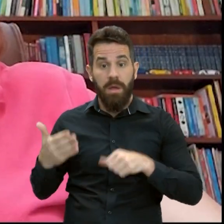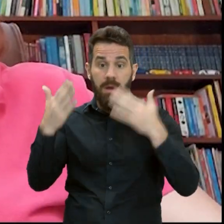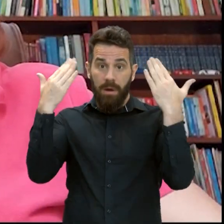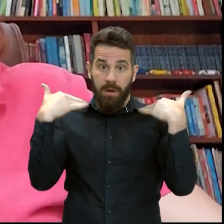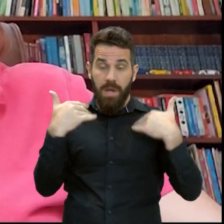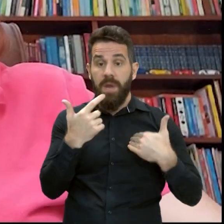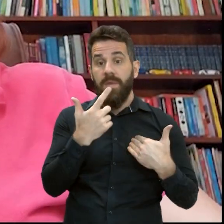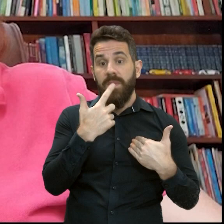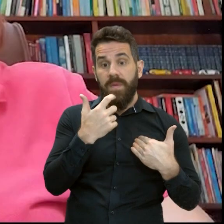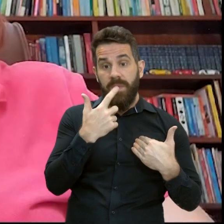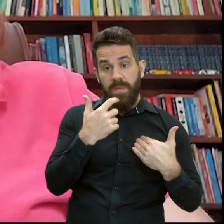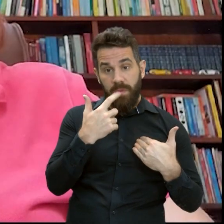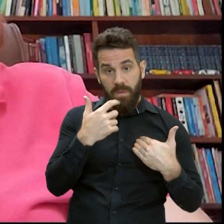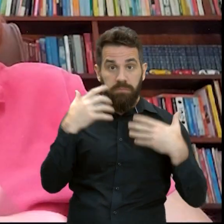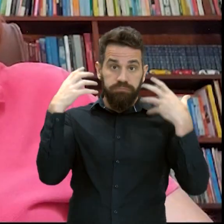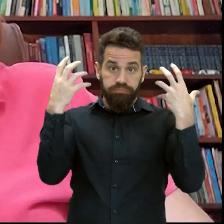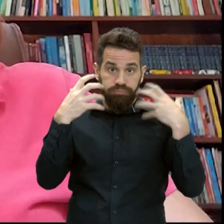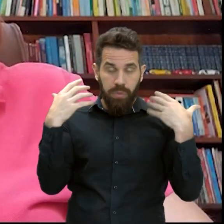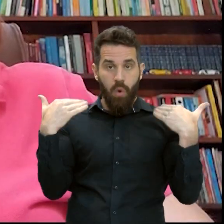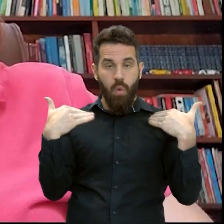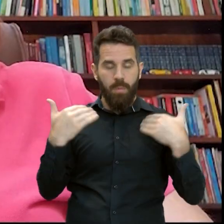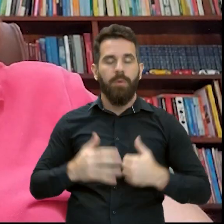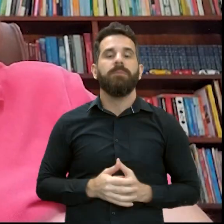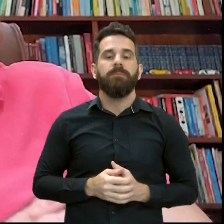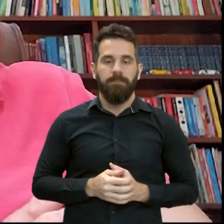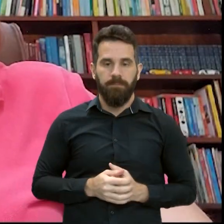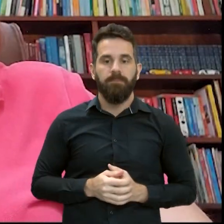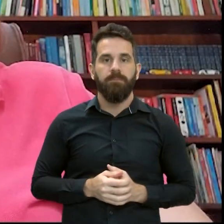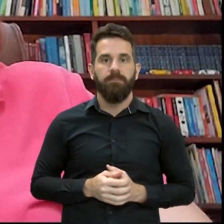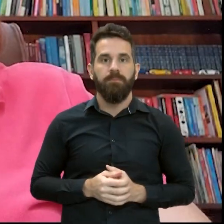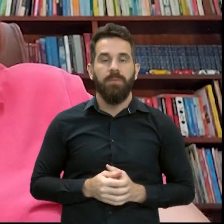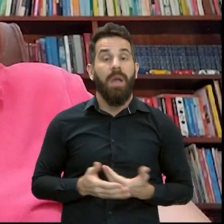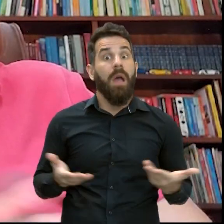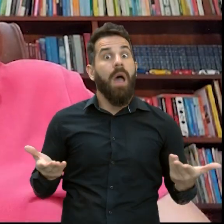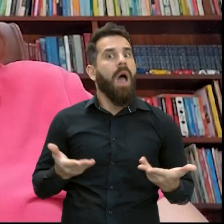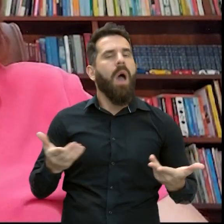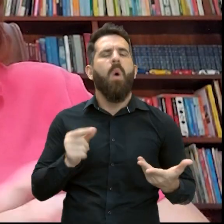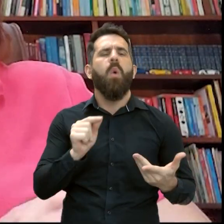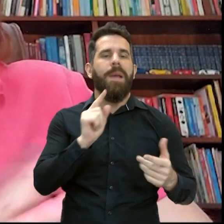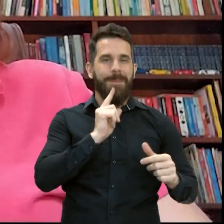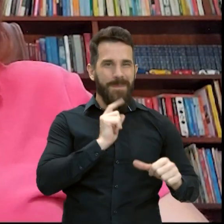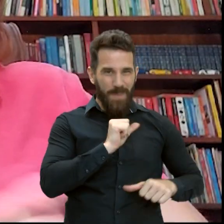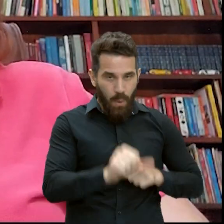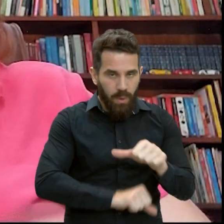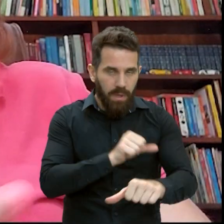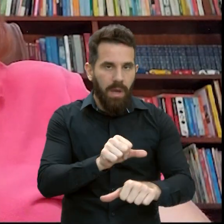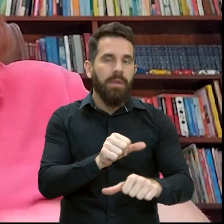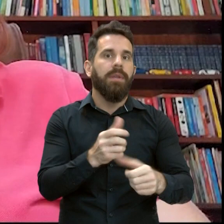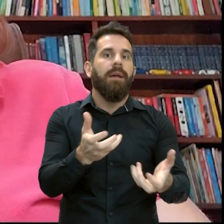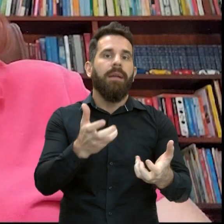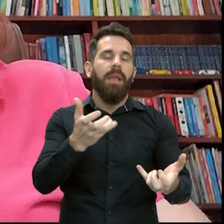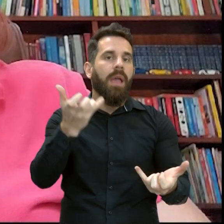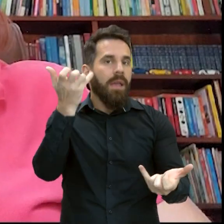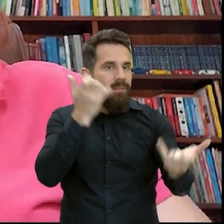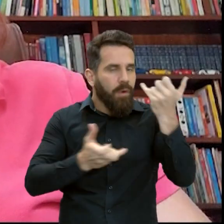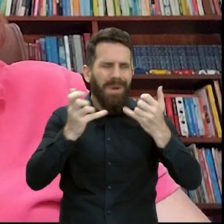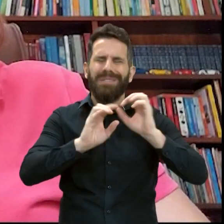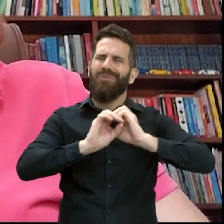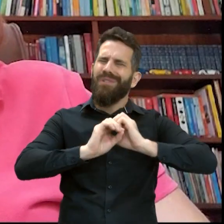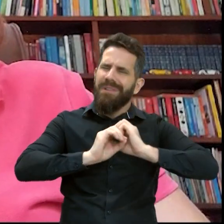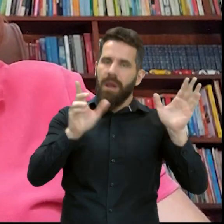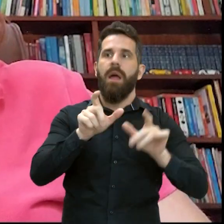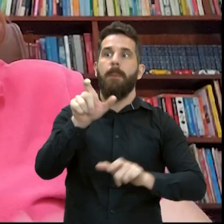dos ombros. Como vieram melhorar a informação ao consumidor, que estavam um pouco confusas e difíceis de